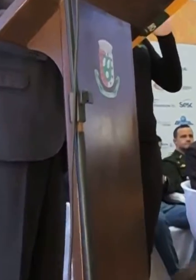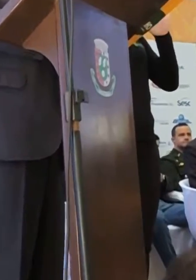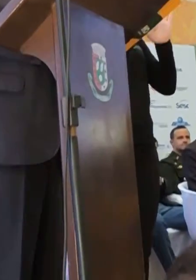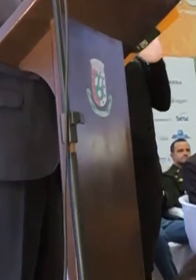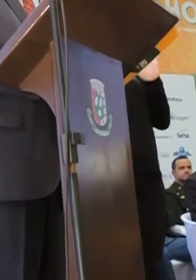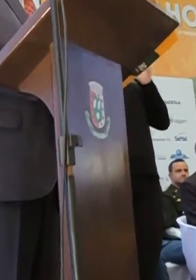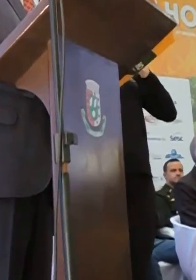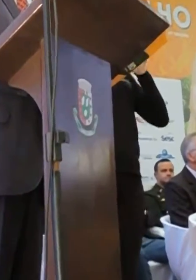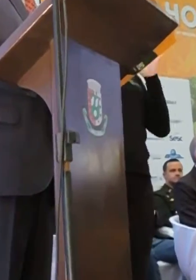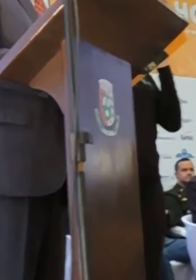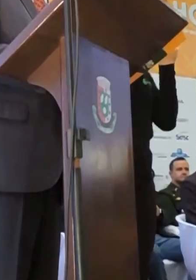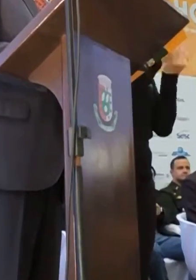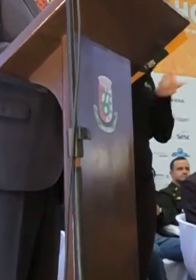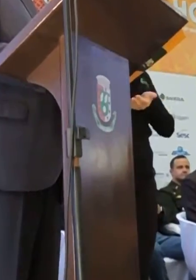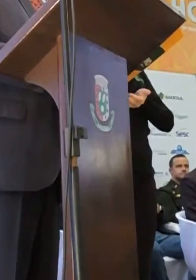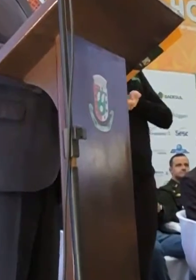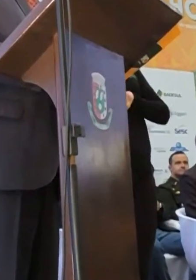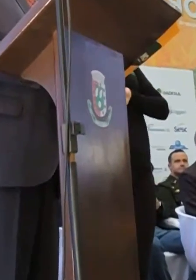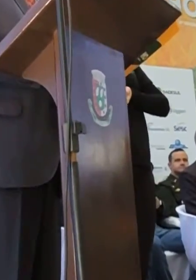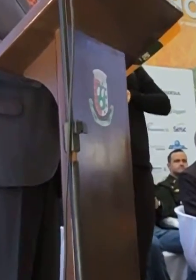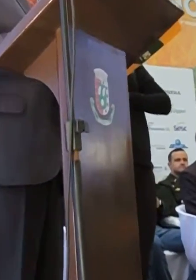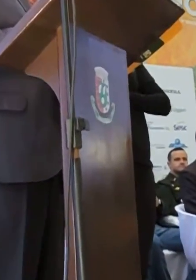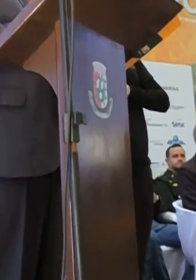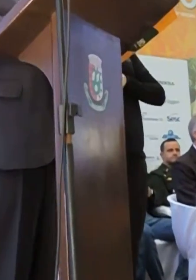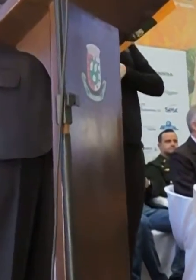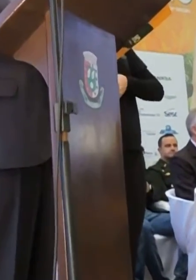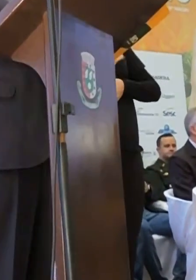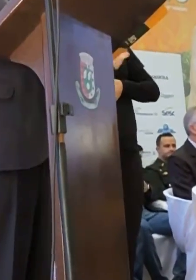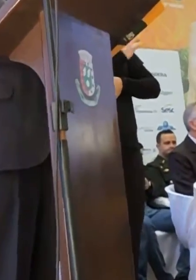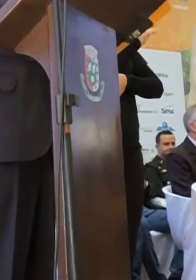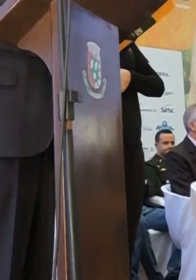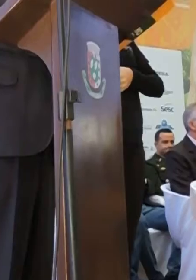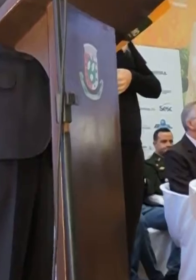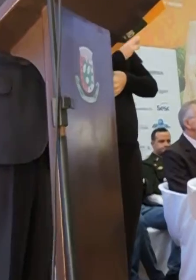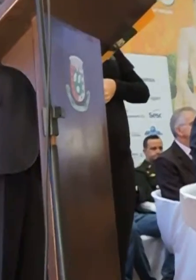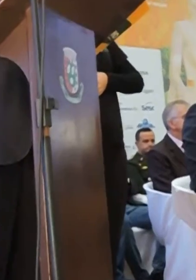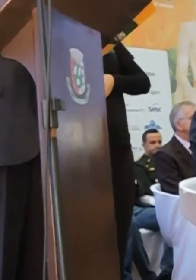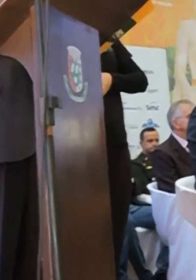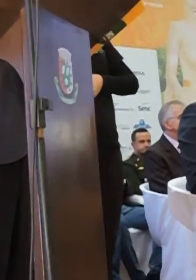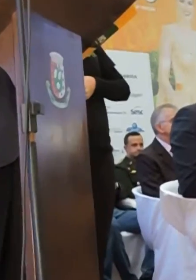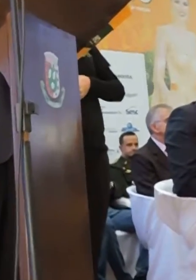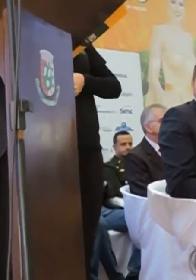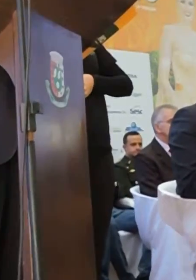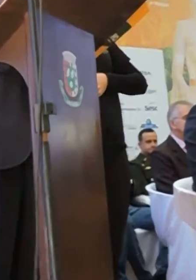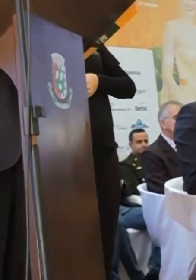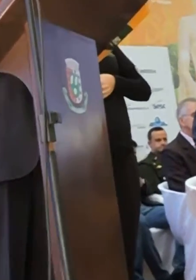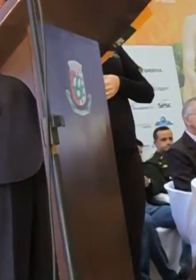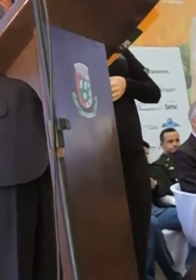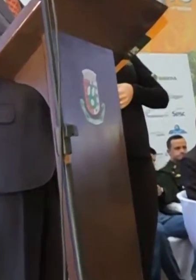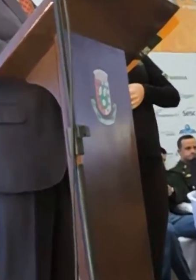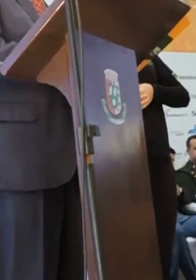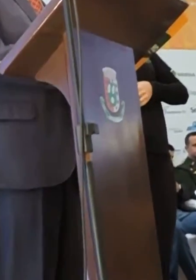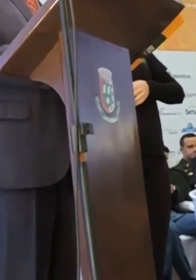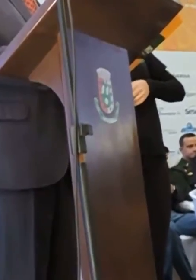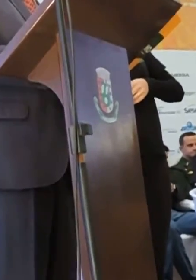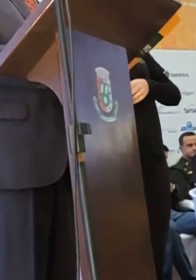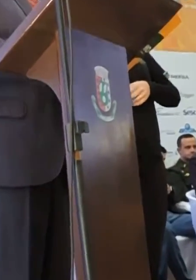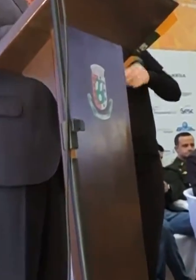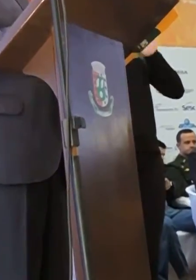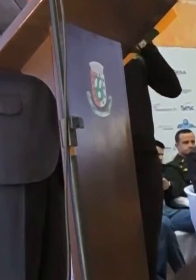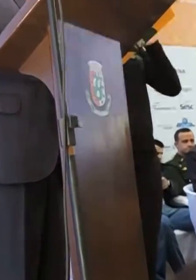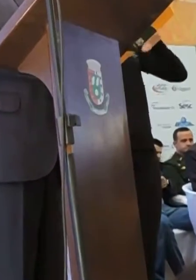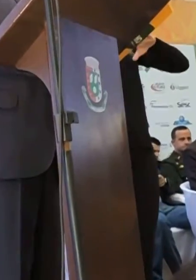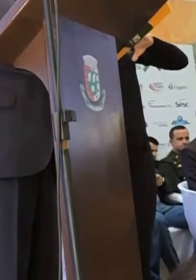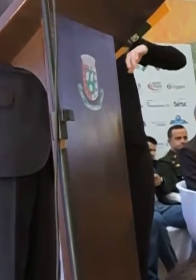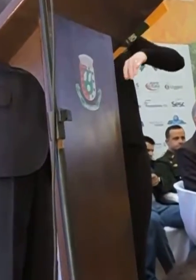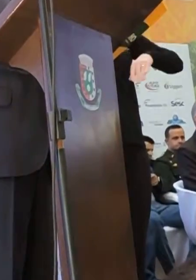numa família de 11 irmãos. Sempre soube que o sucesso está mais no suor do